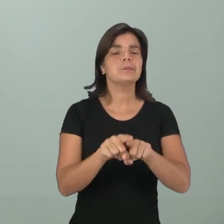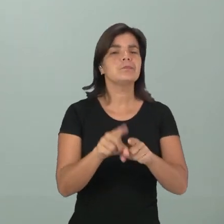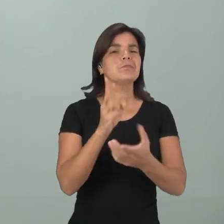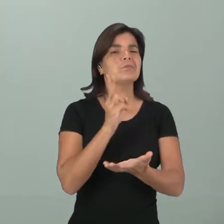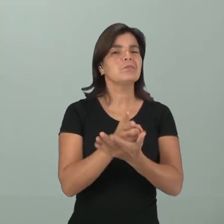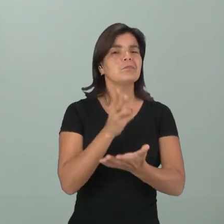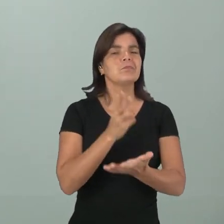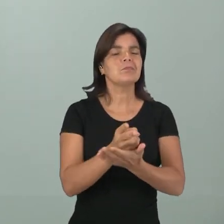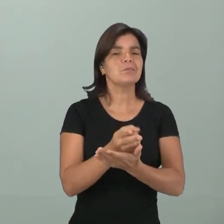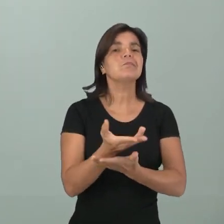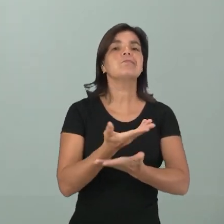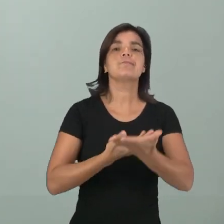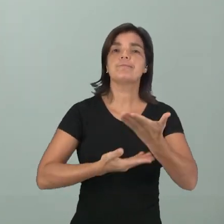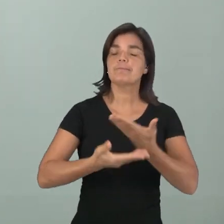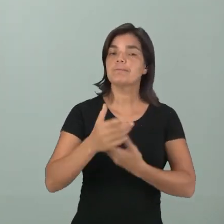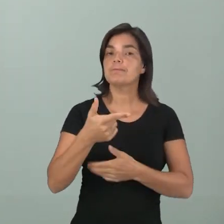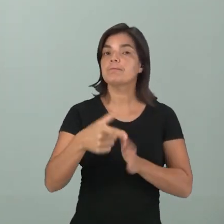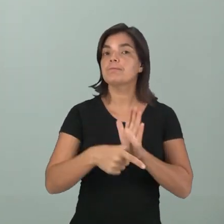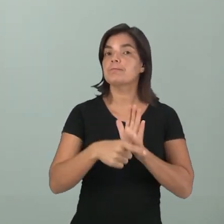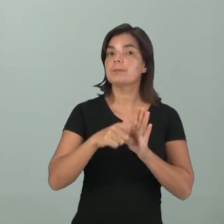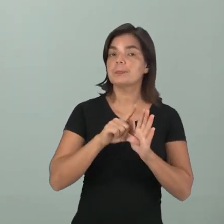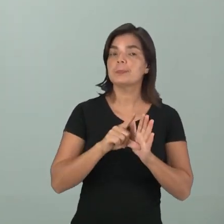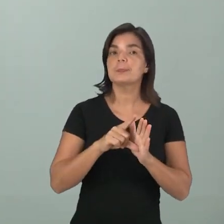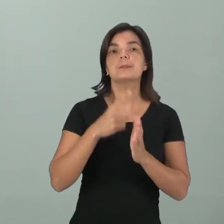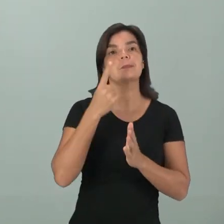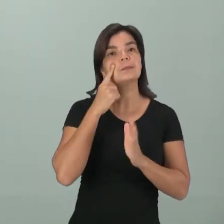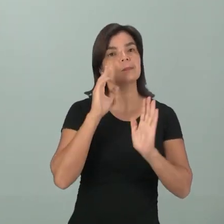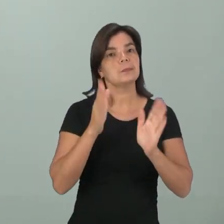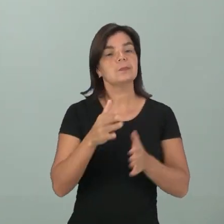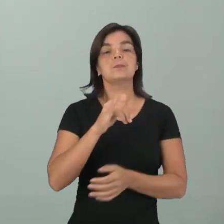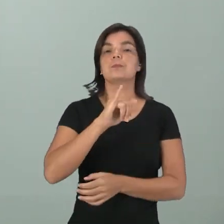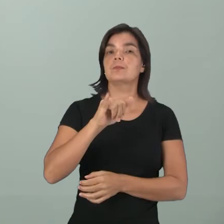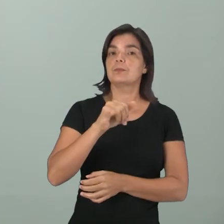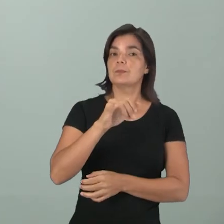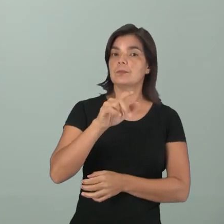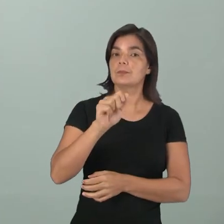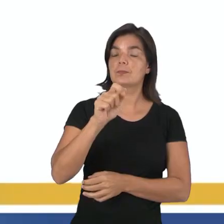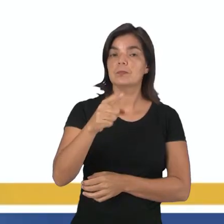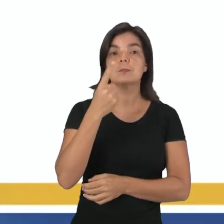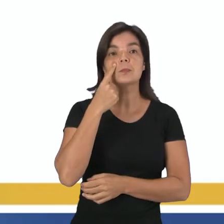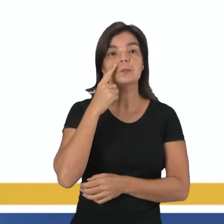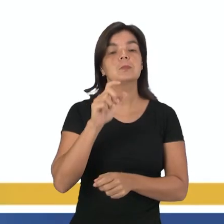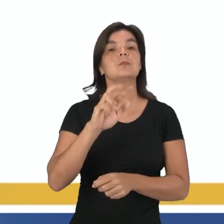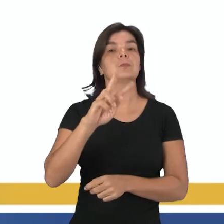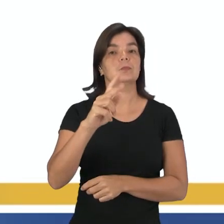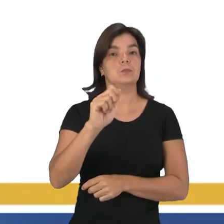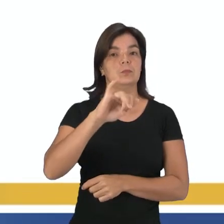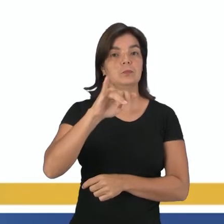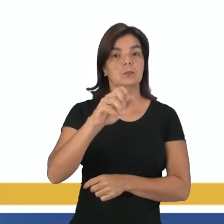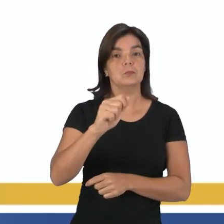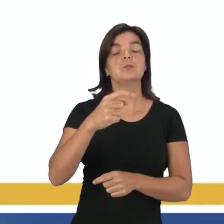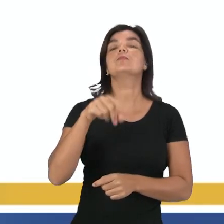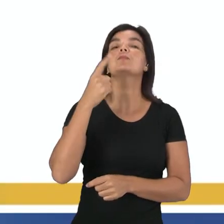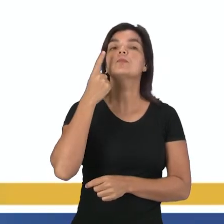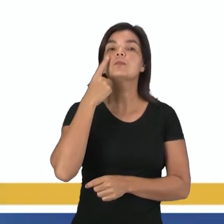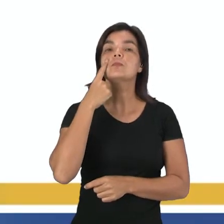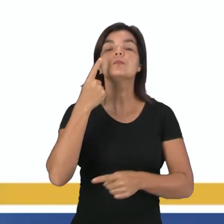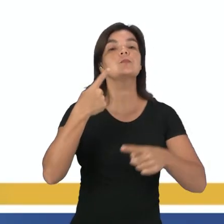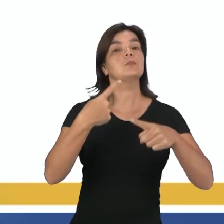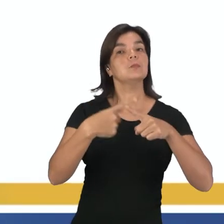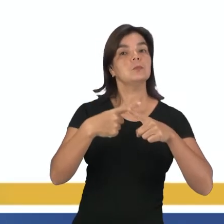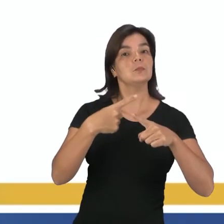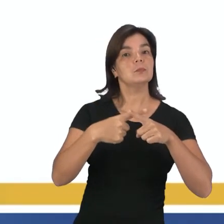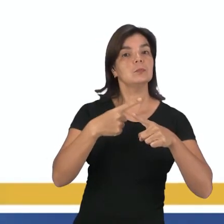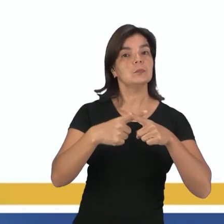mesma relação semântica dos outros anteriores. Já que, haja vista, o porquê, ele pode